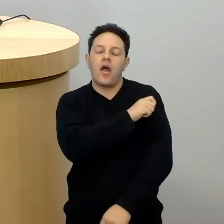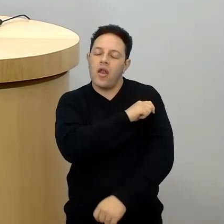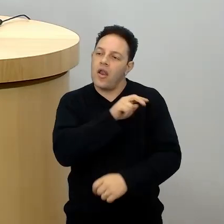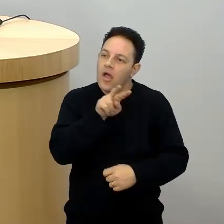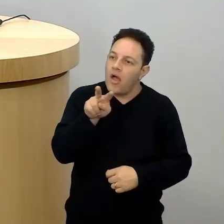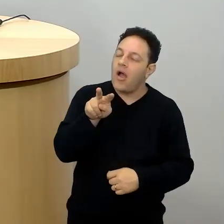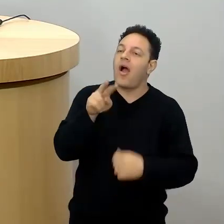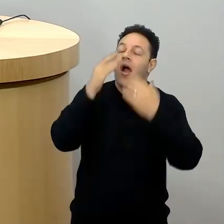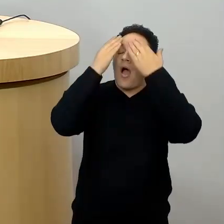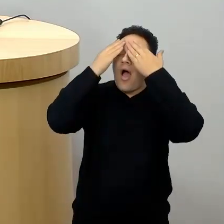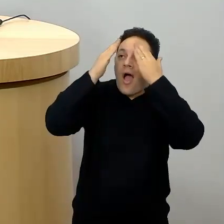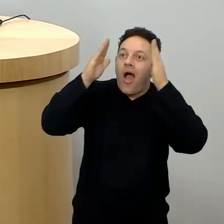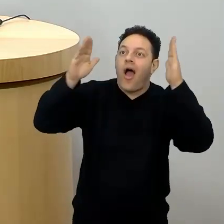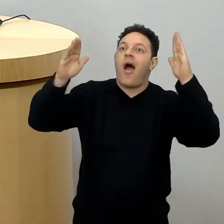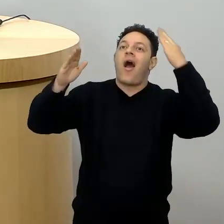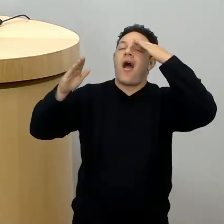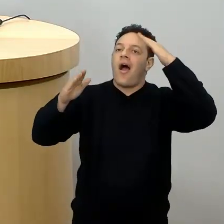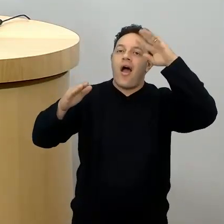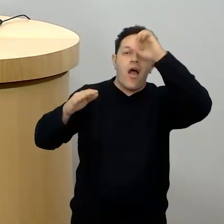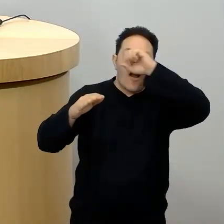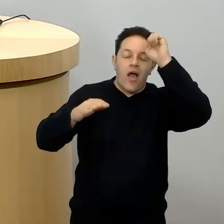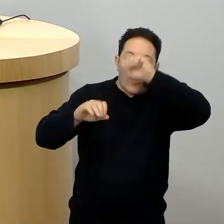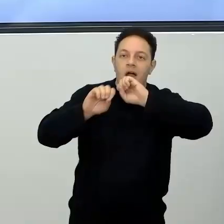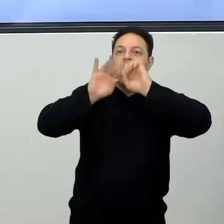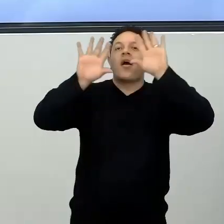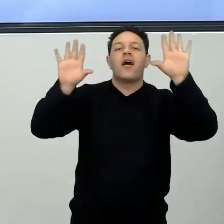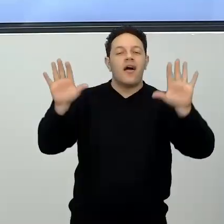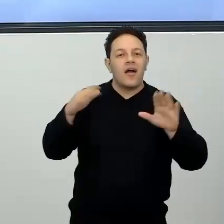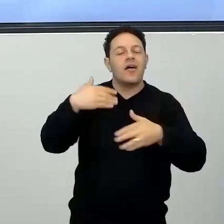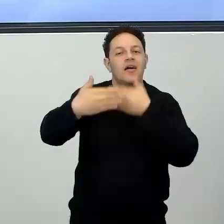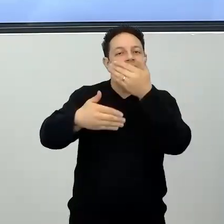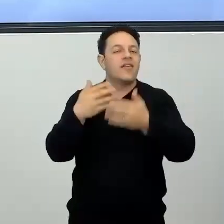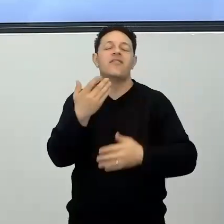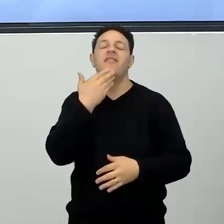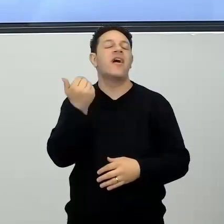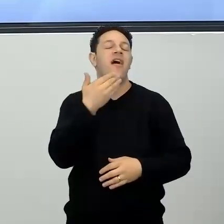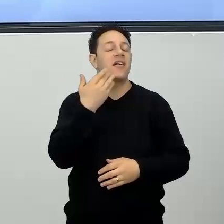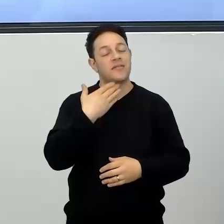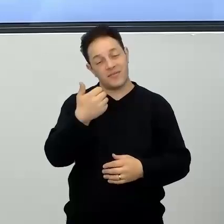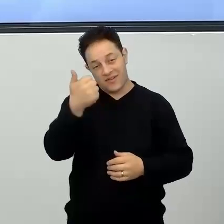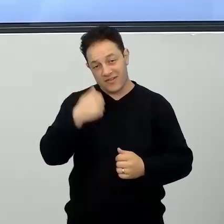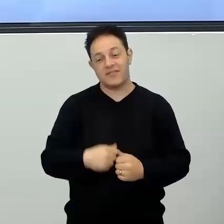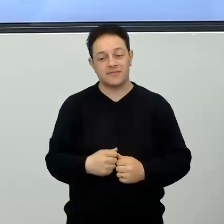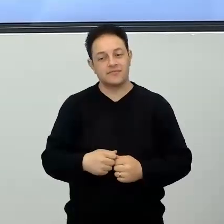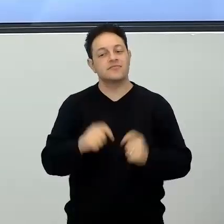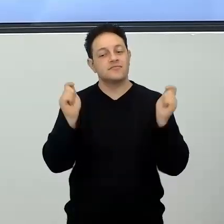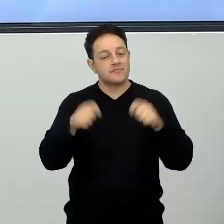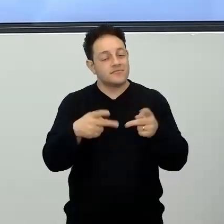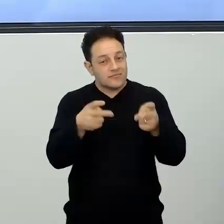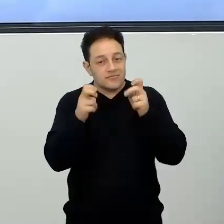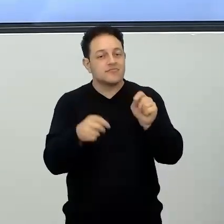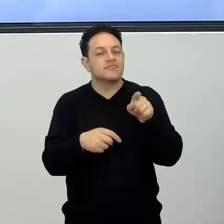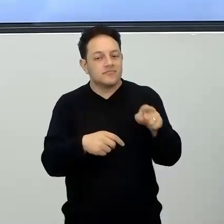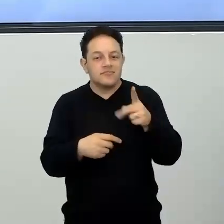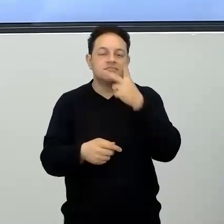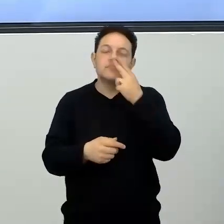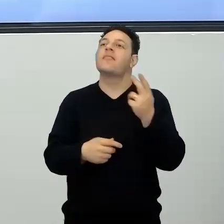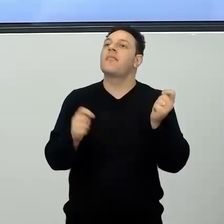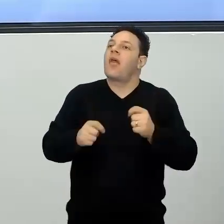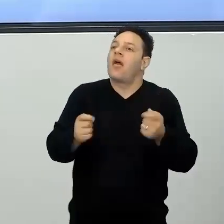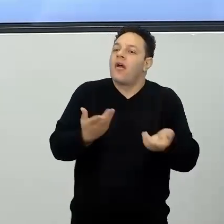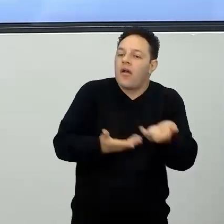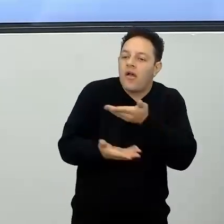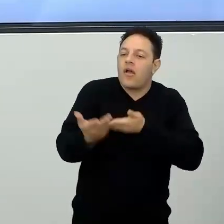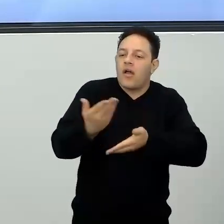aluno ampliar os seus conhecimentos é muito maior. Então, você percebe que ele vai ter uma interação e aquilo para ele deixa de